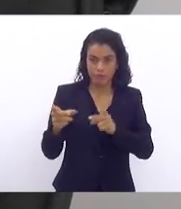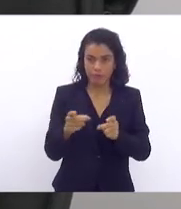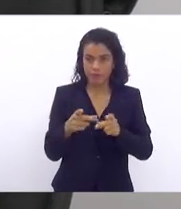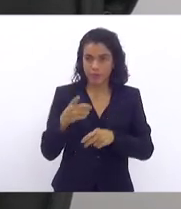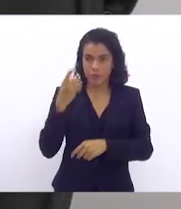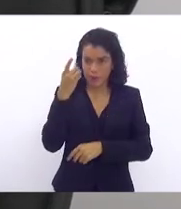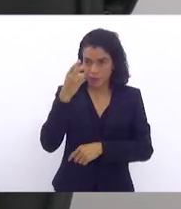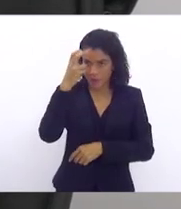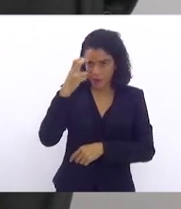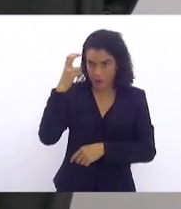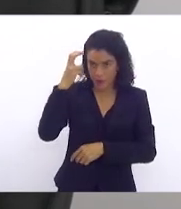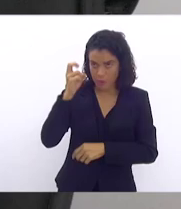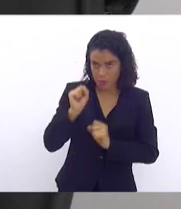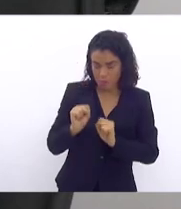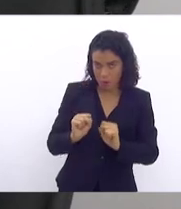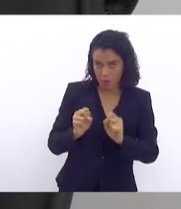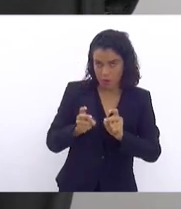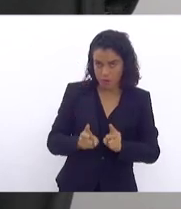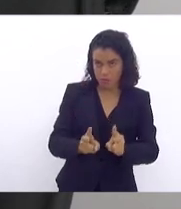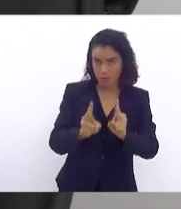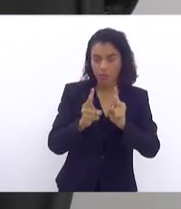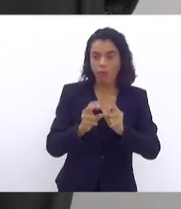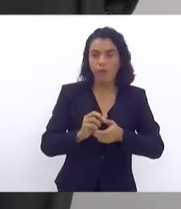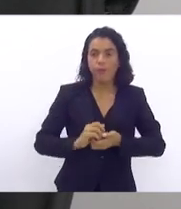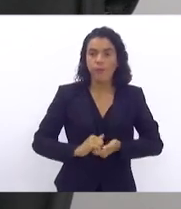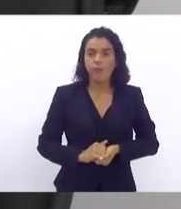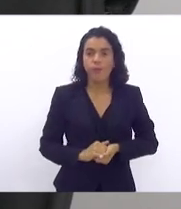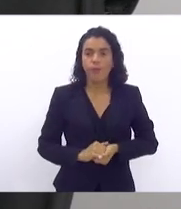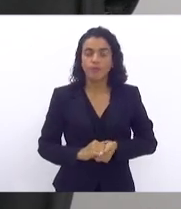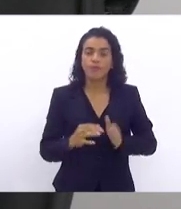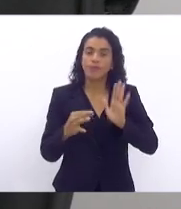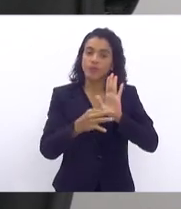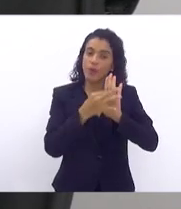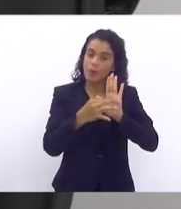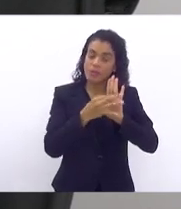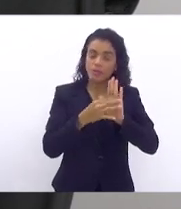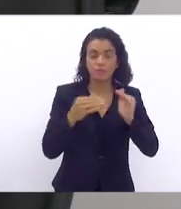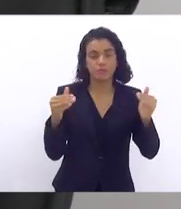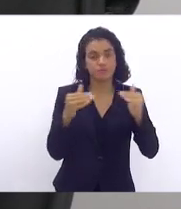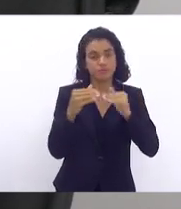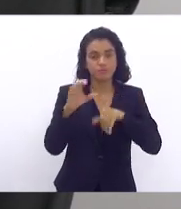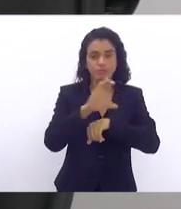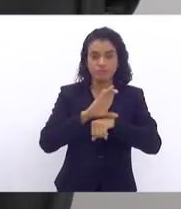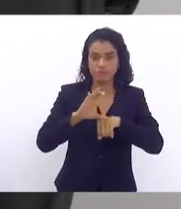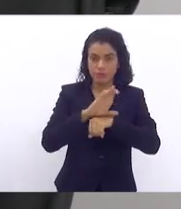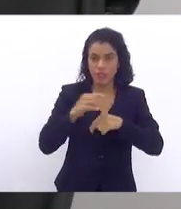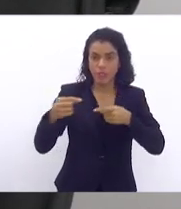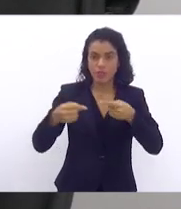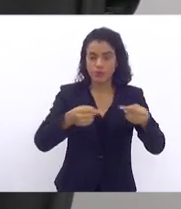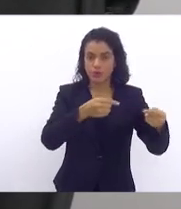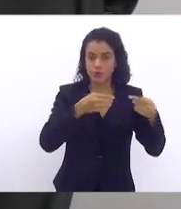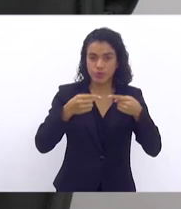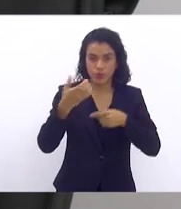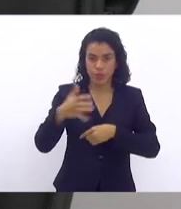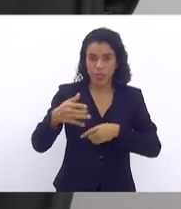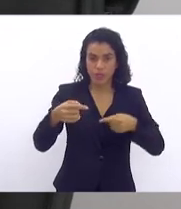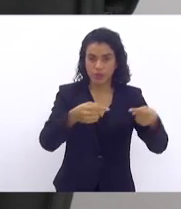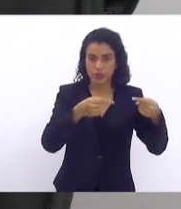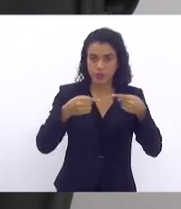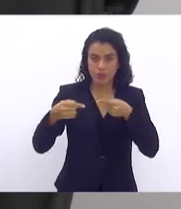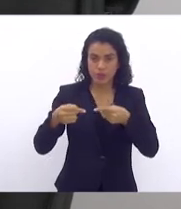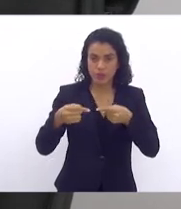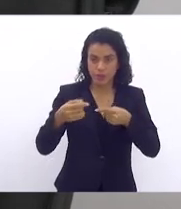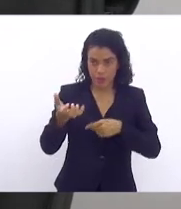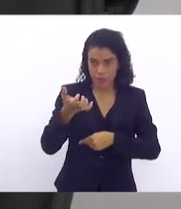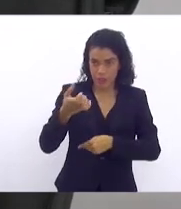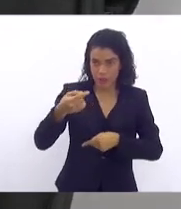deputada Verônica pediu para retirar, não? Pode manter? Deputada Verônica deu o parecer pela constitucionalidade. Em discussão, não havendo quem queira discutir.